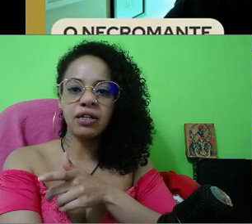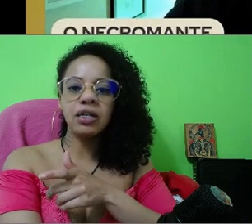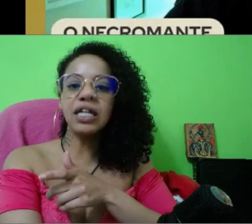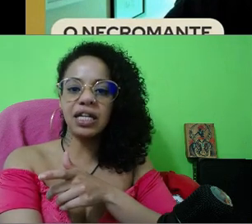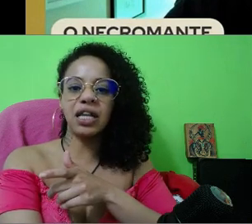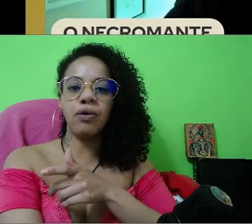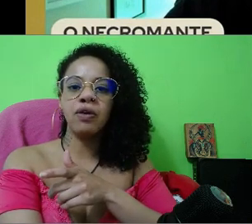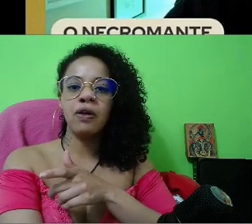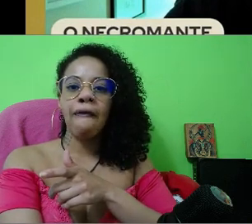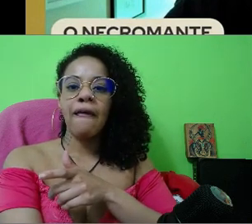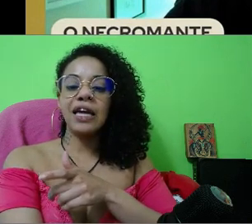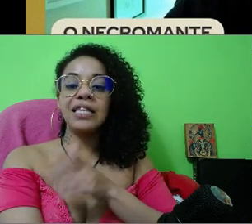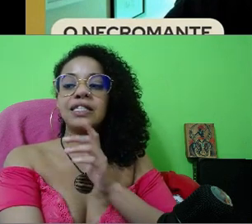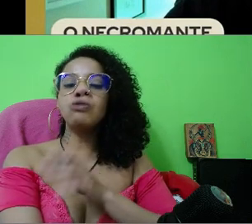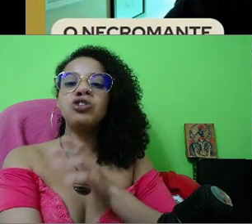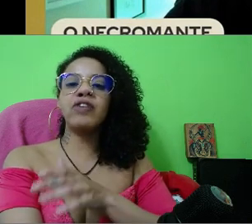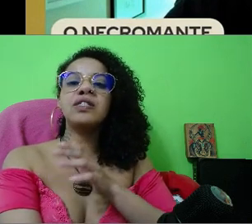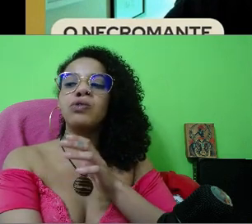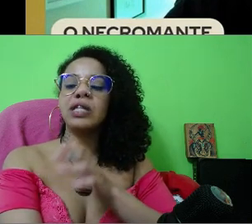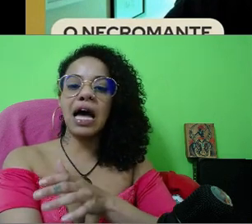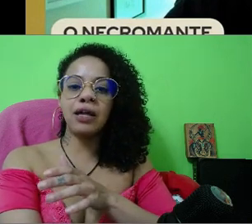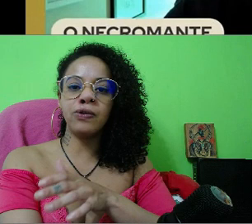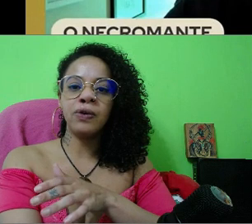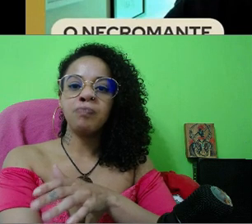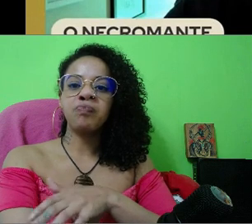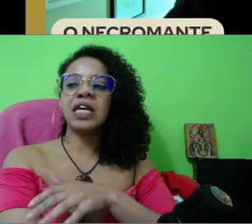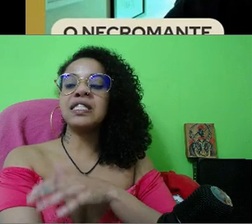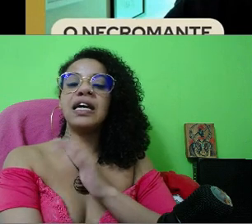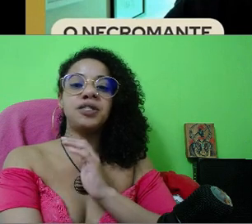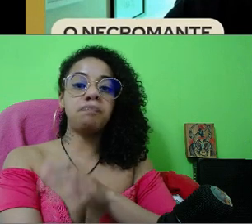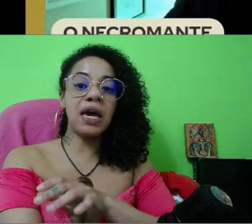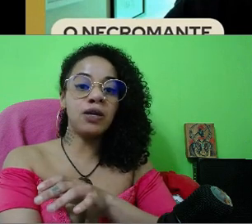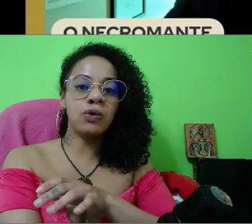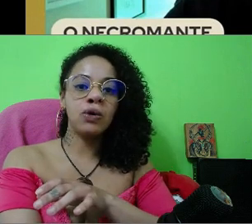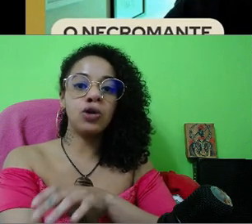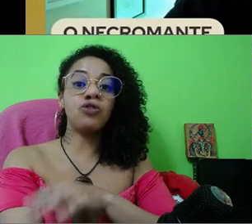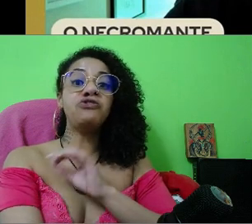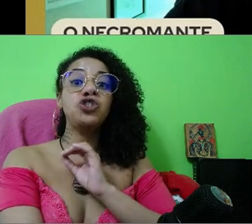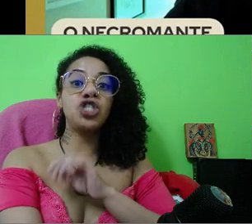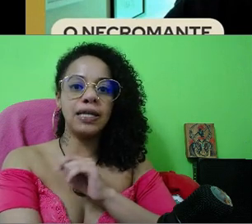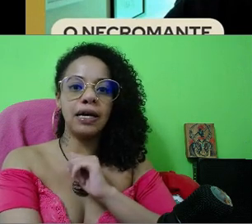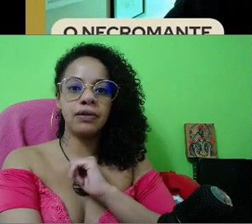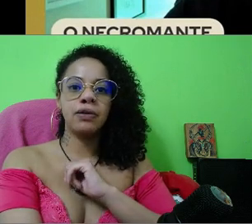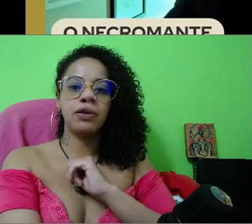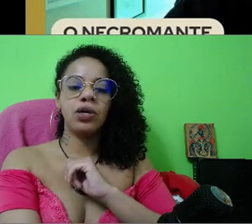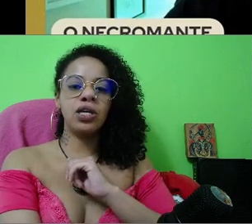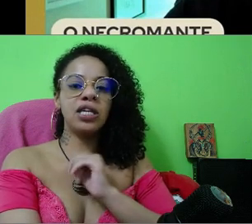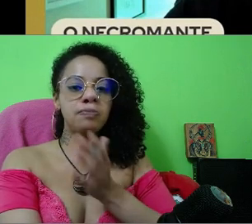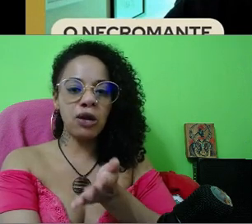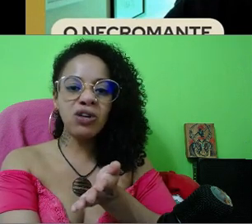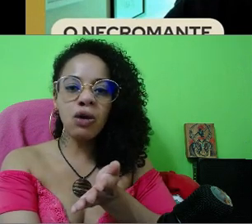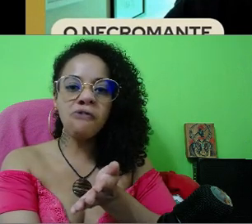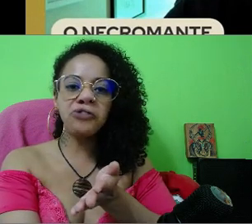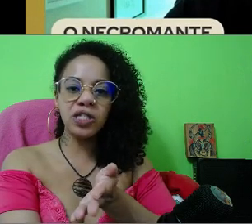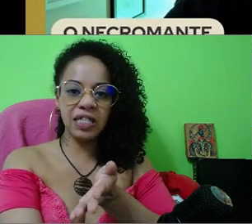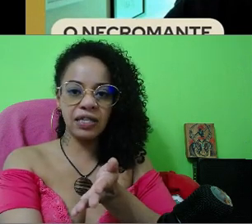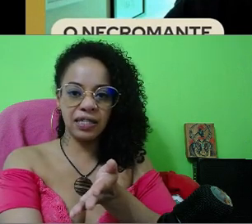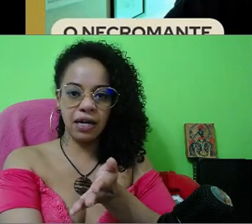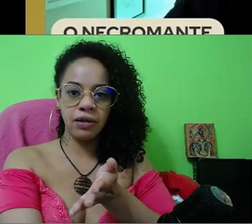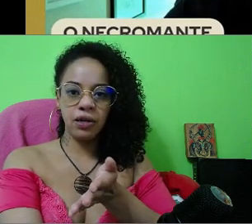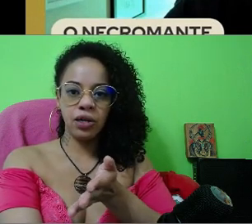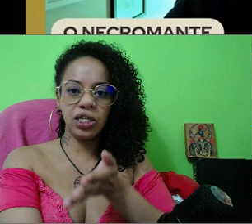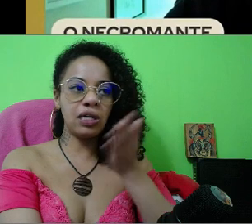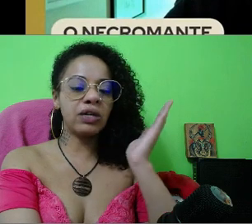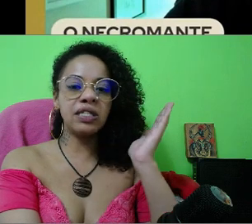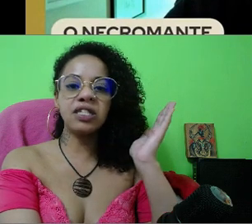cair morta entendeu E se eu não tivesse cuidado esse respeito eu tô e espero que não com